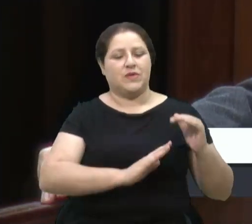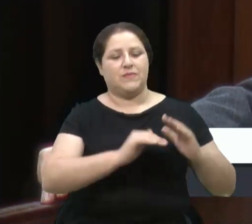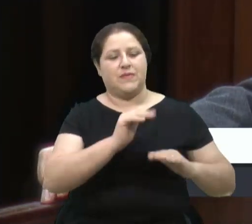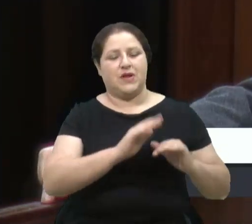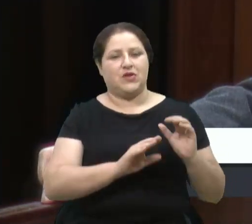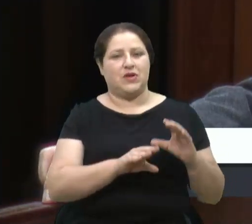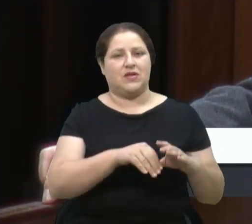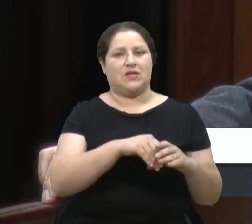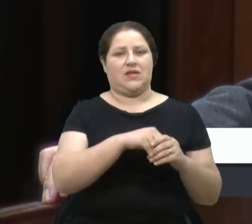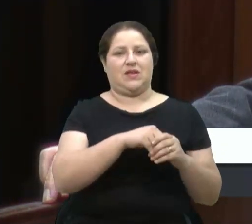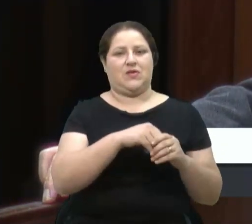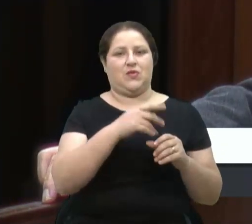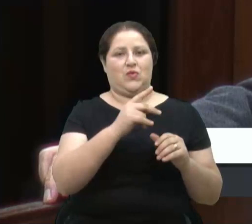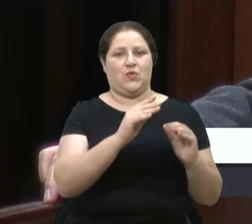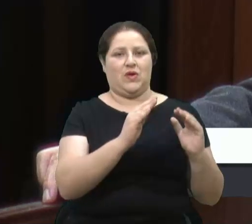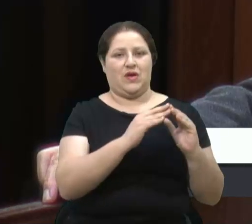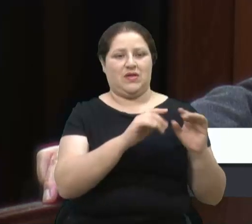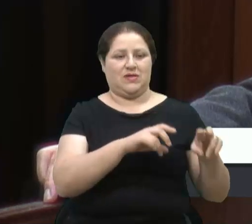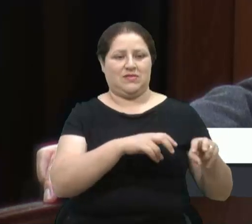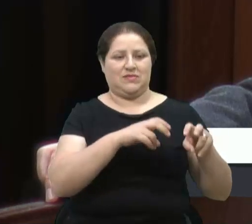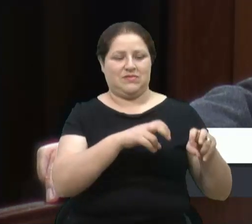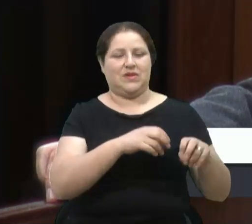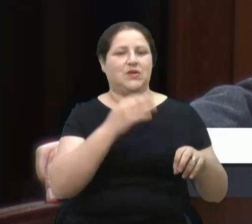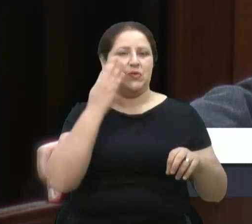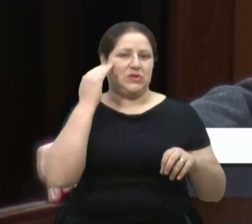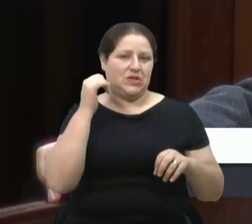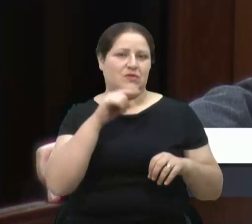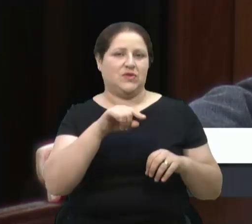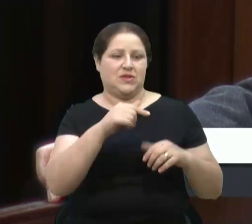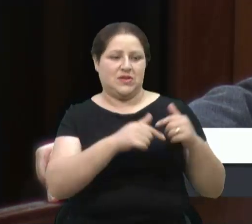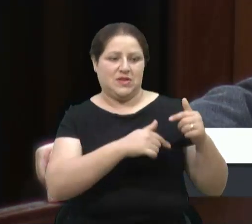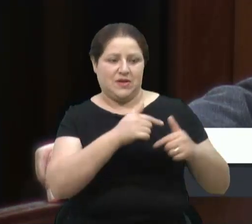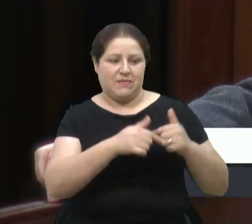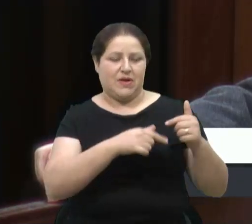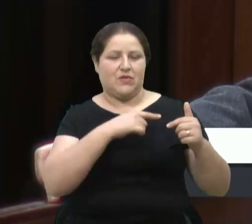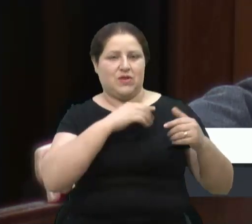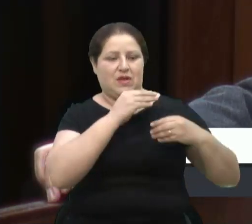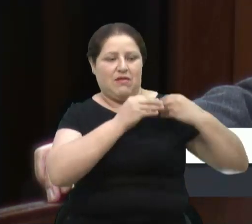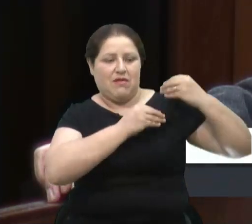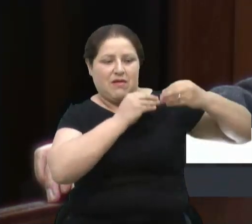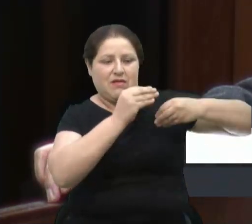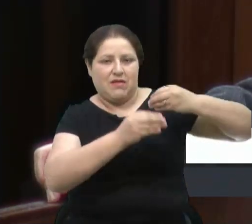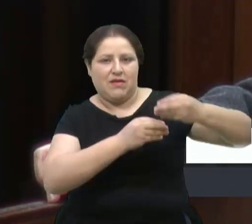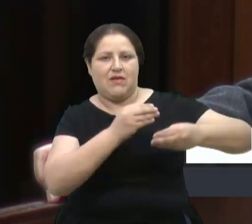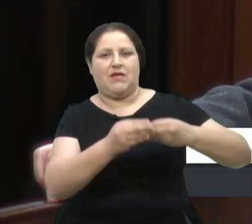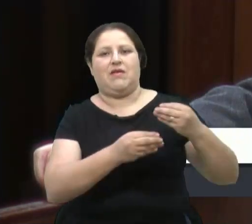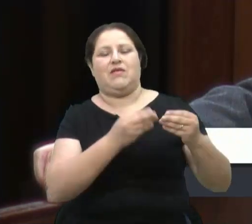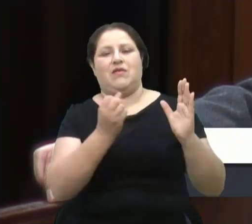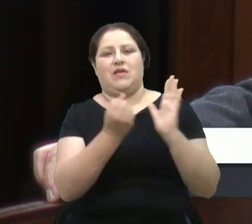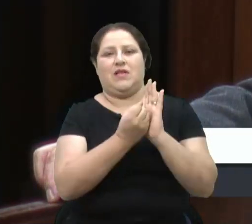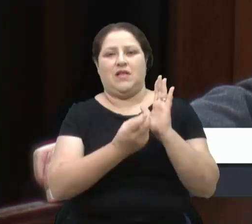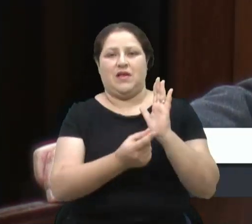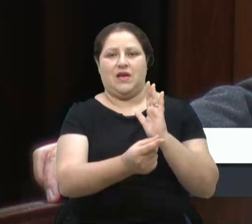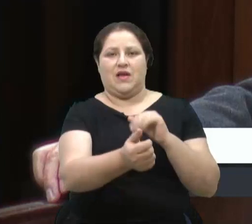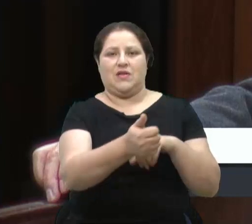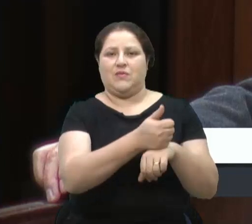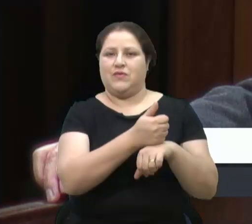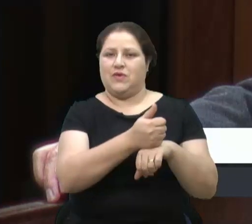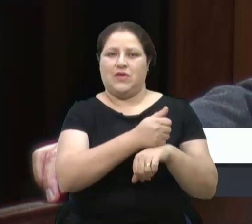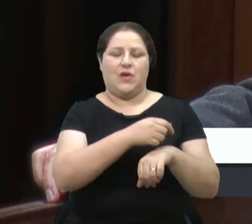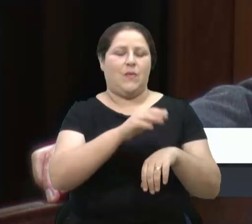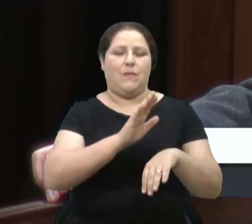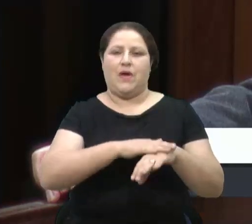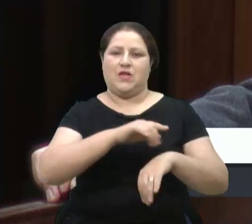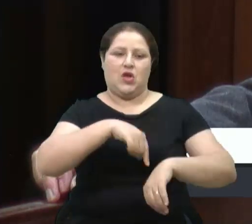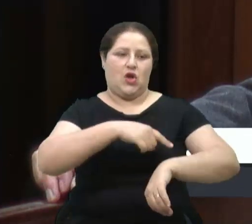Eu sei que vocês trabalham e são herdeiros de um legado de uma profissão que tem a maior jornada de